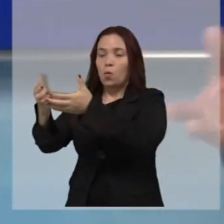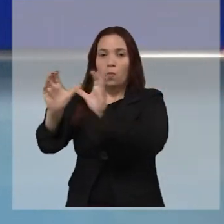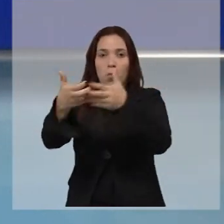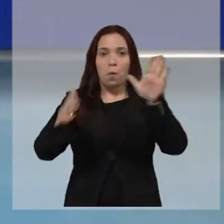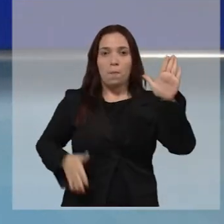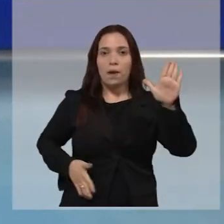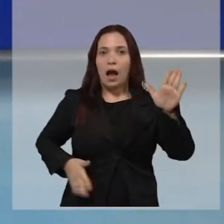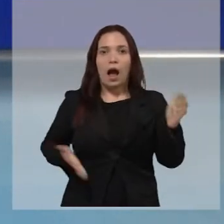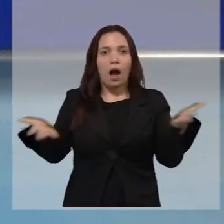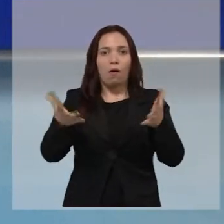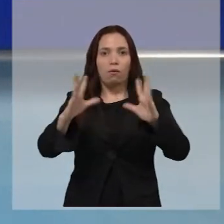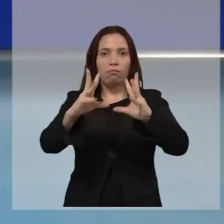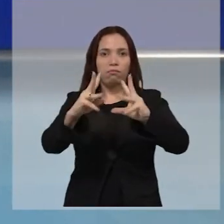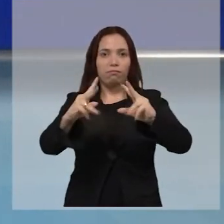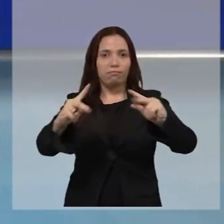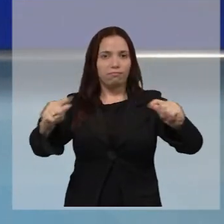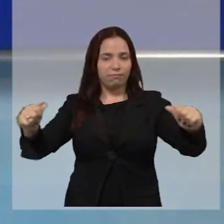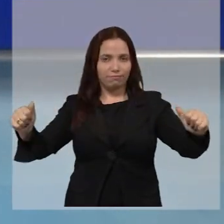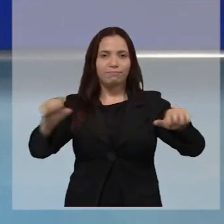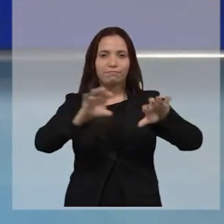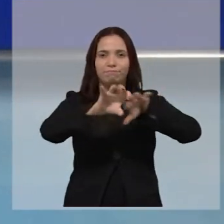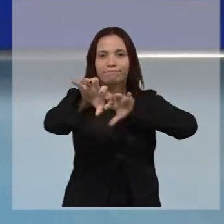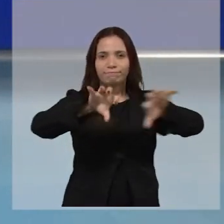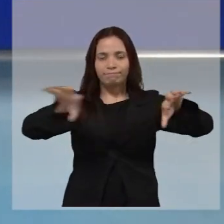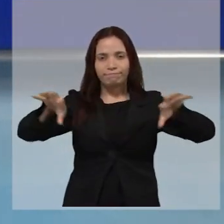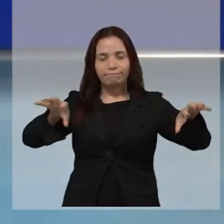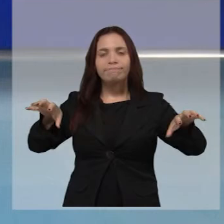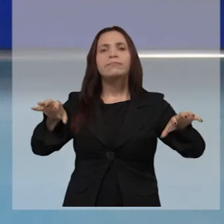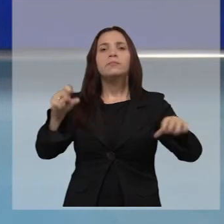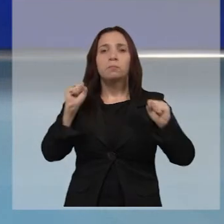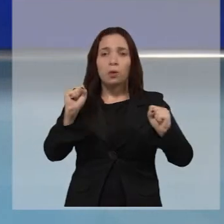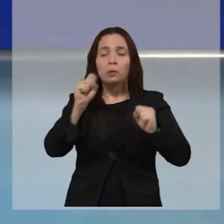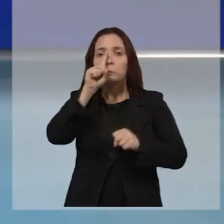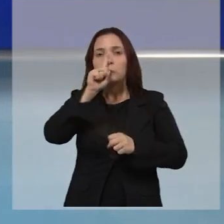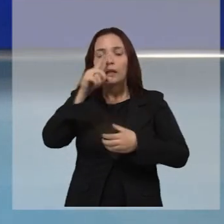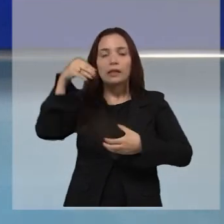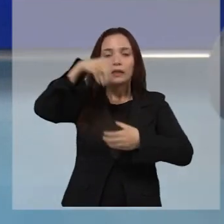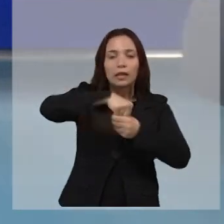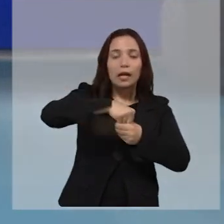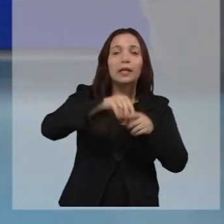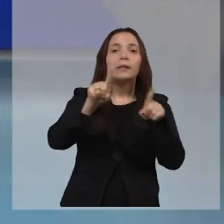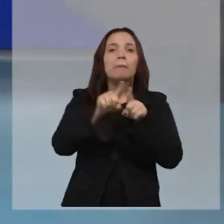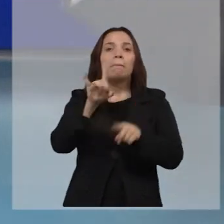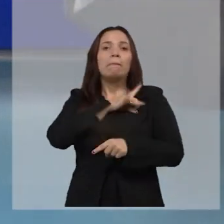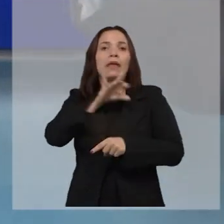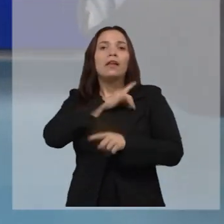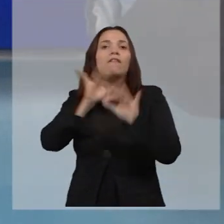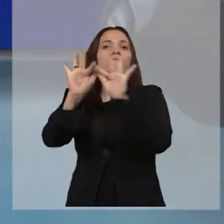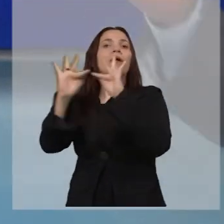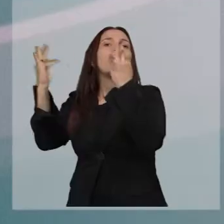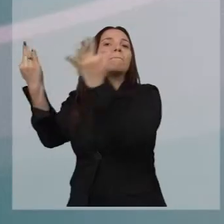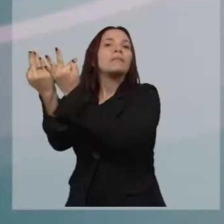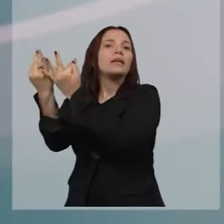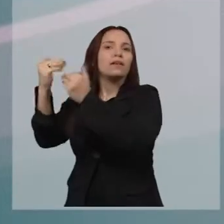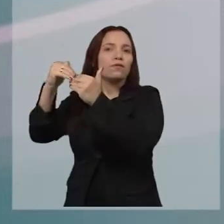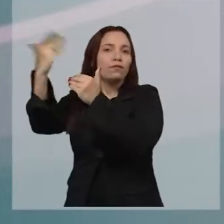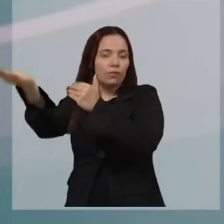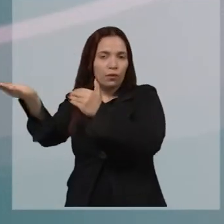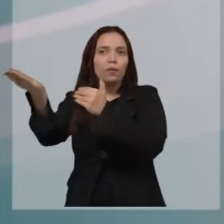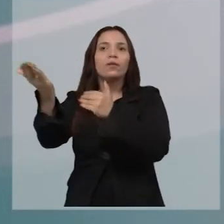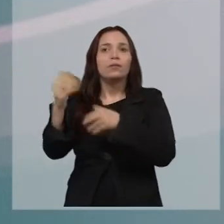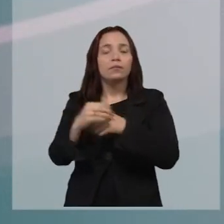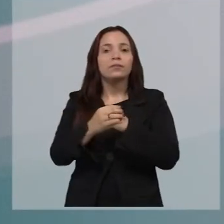Porque eles não só ameaçam a questão de sobrevivência interna, como também de sobrevivência da própria família de muitos deles, né? E é um